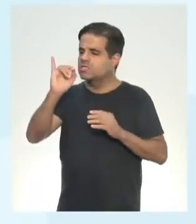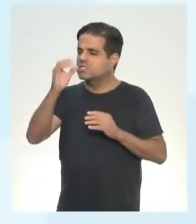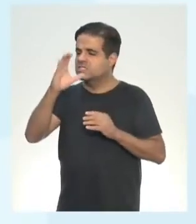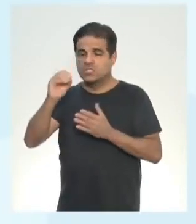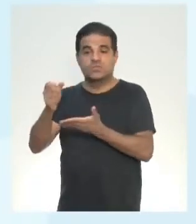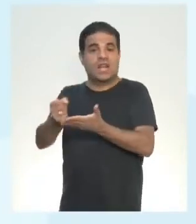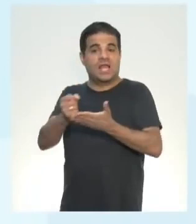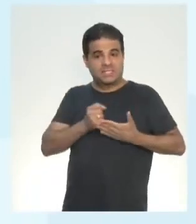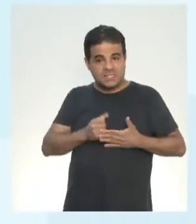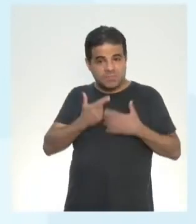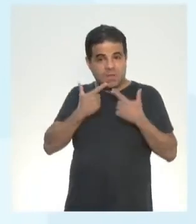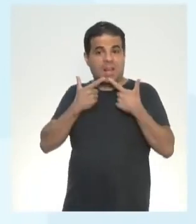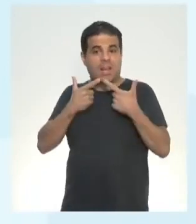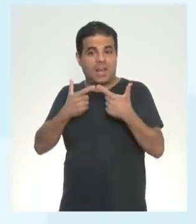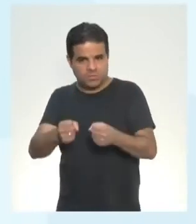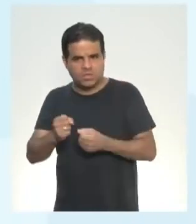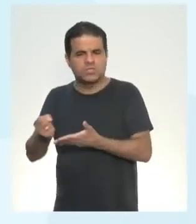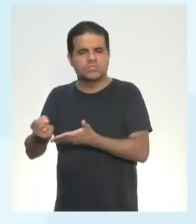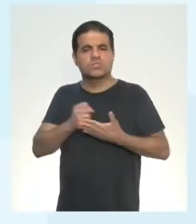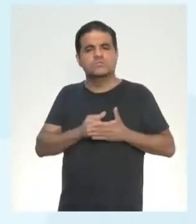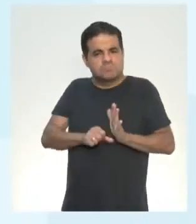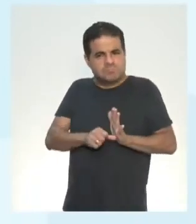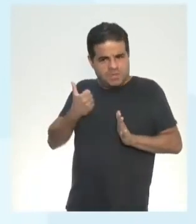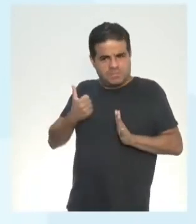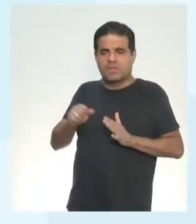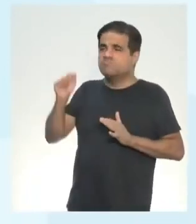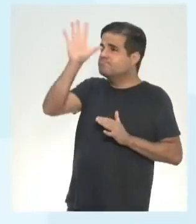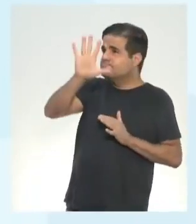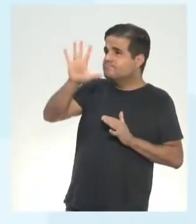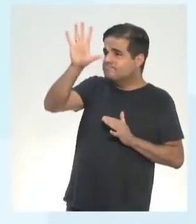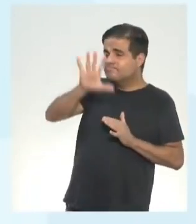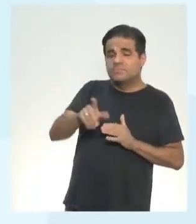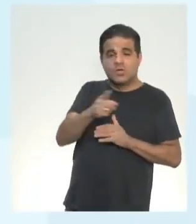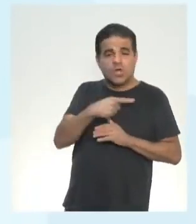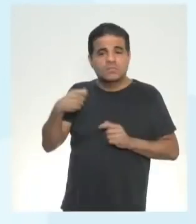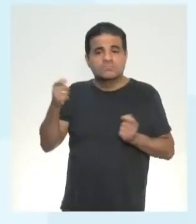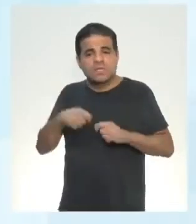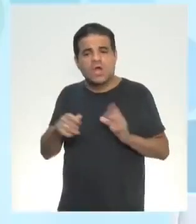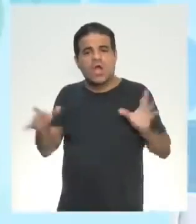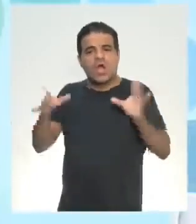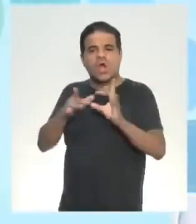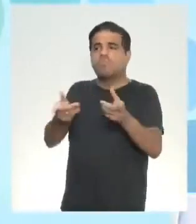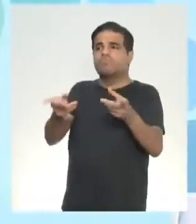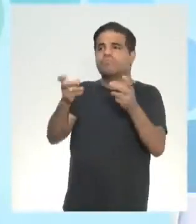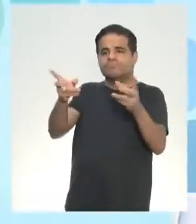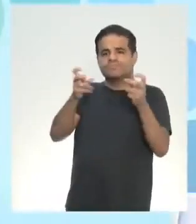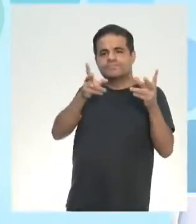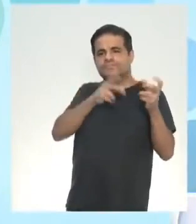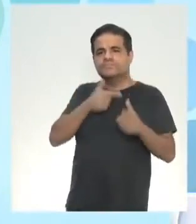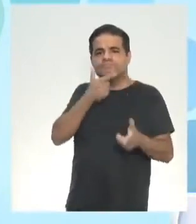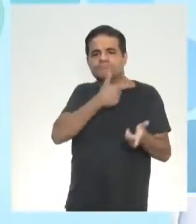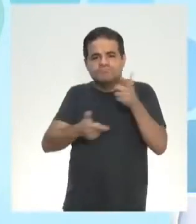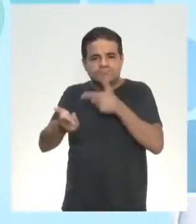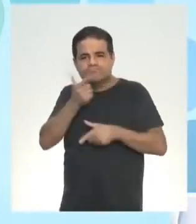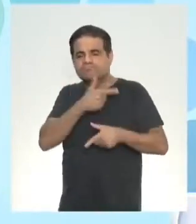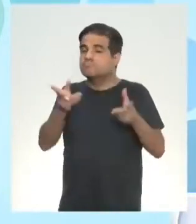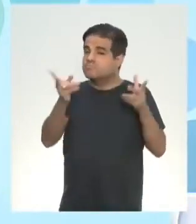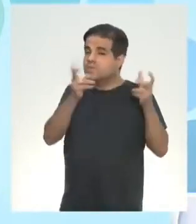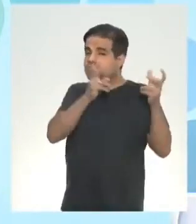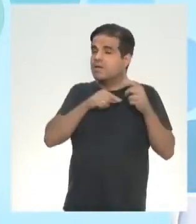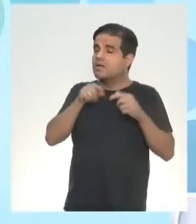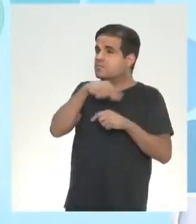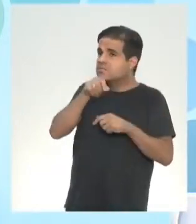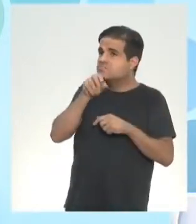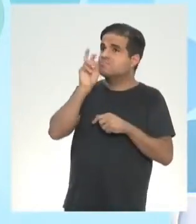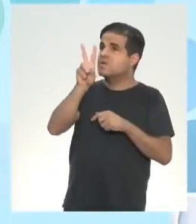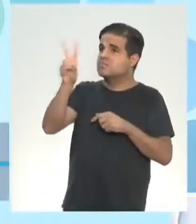a literatura. A gente trouxe primeiro em imagens para a gente conseguir perceber através da imagem, vocês